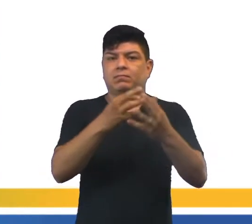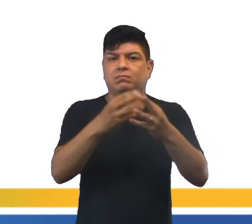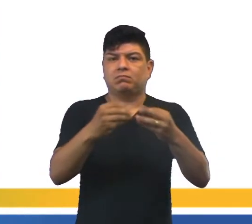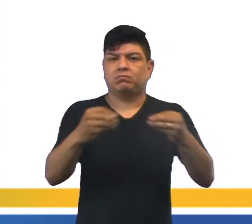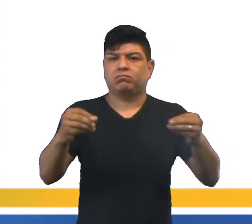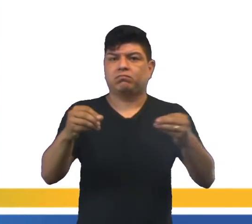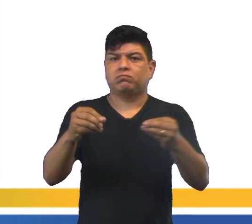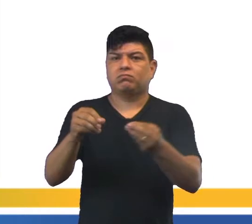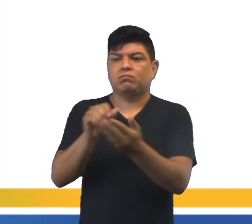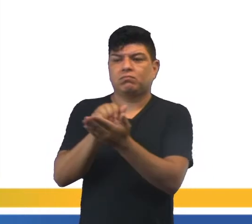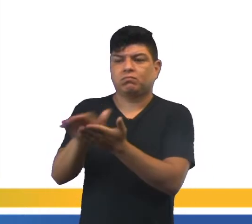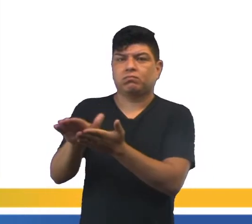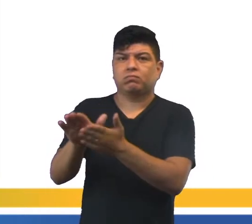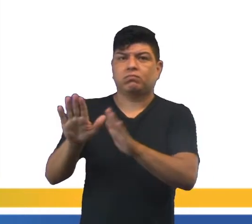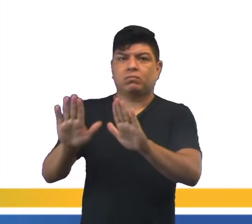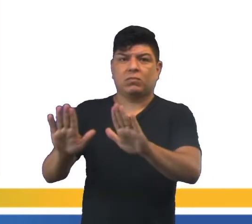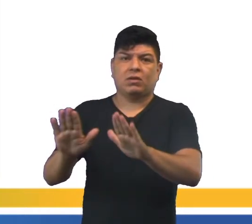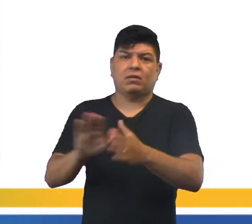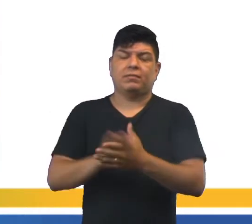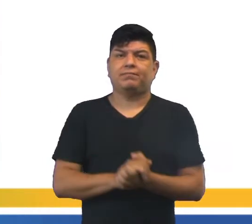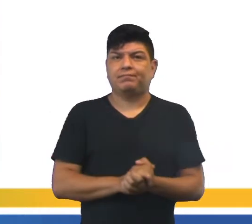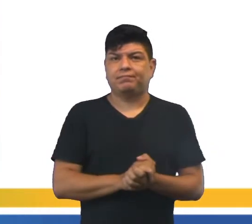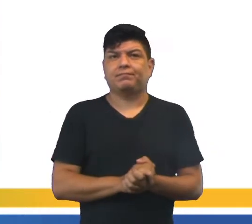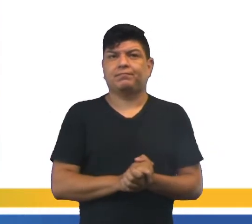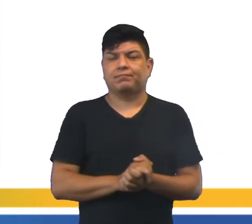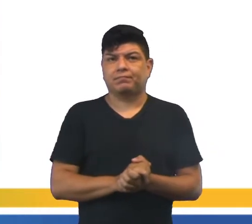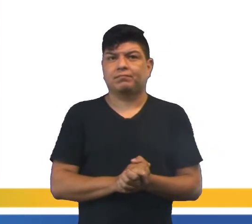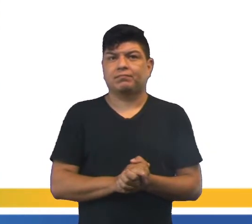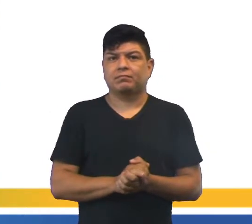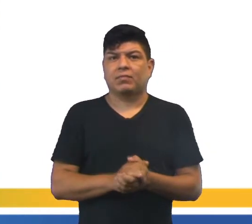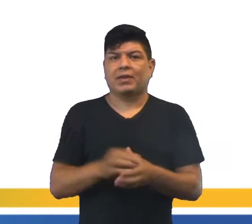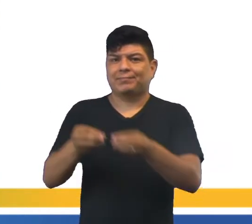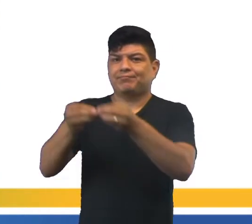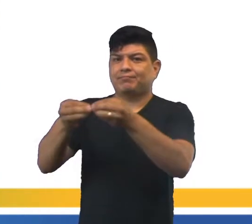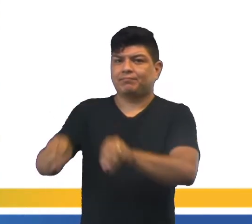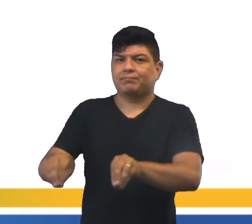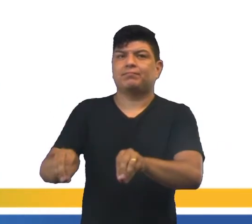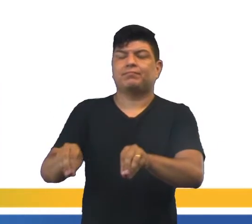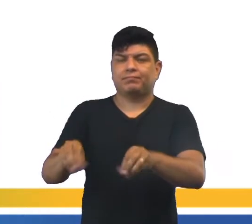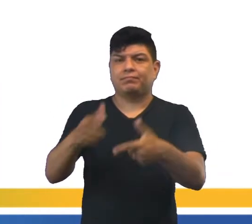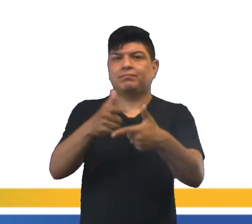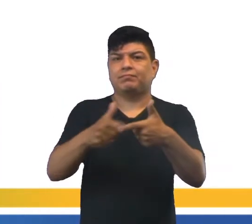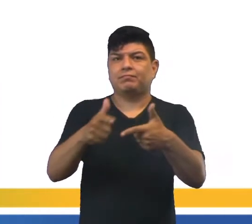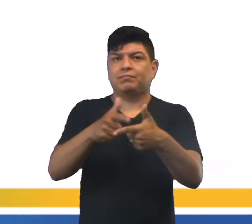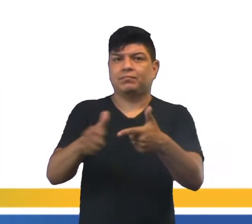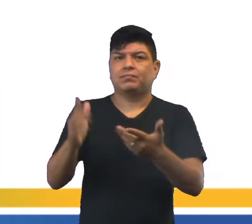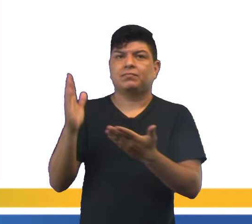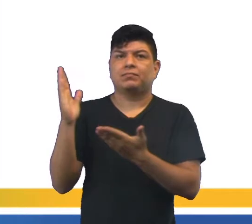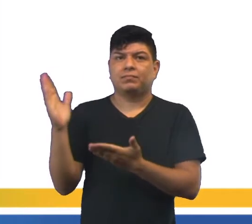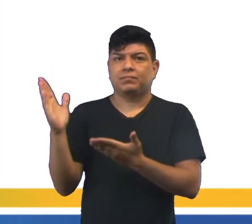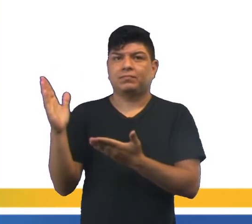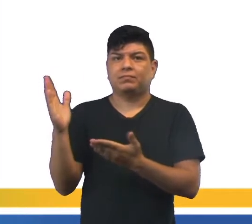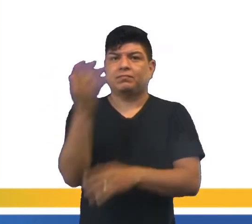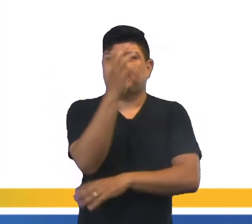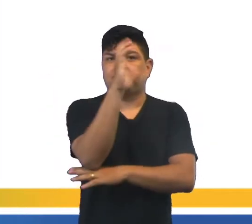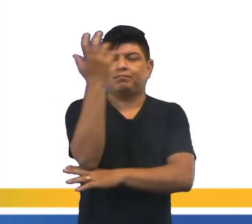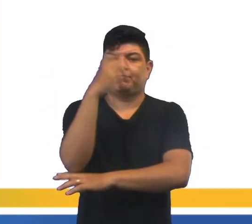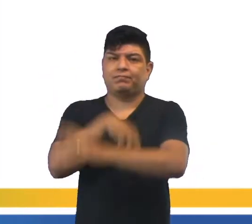bem condicionados, né. Então, você vê a consequência, né, da questão